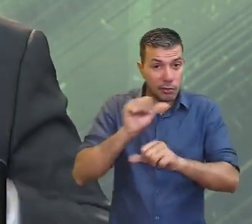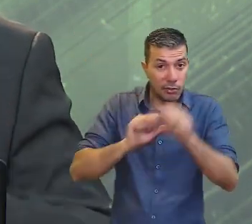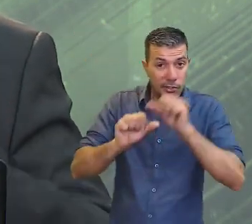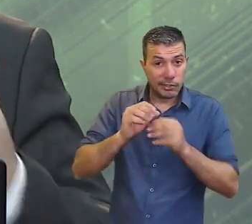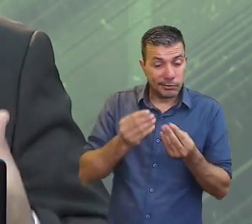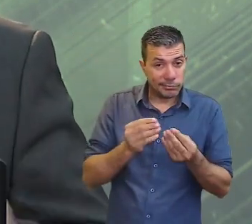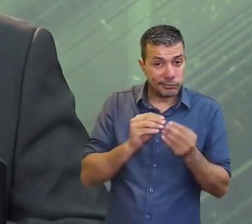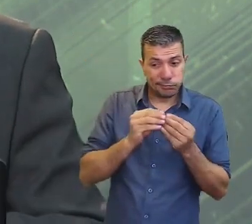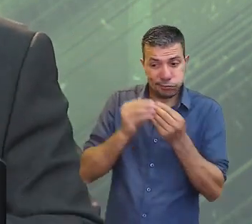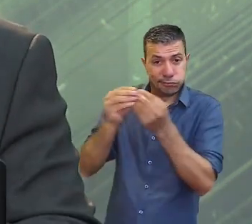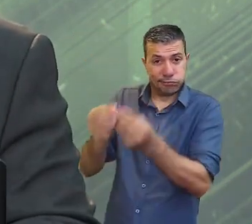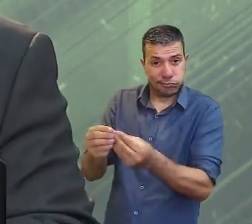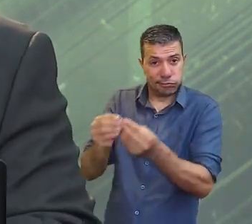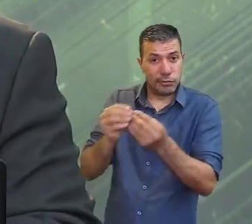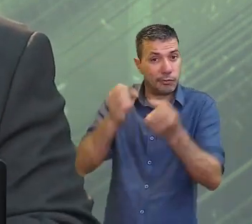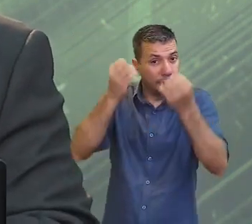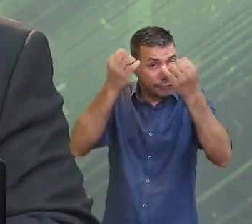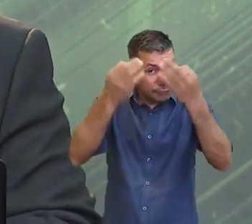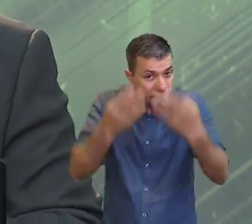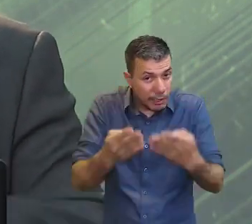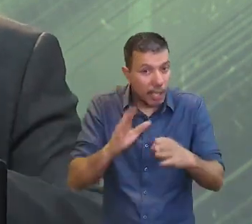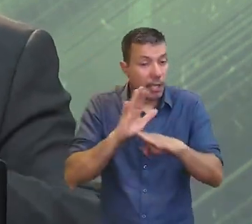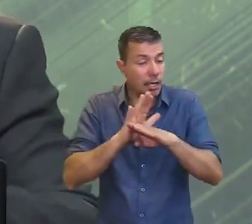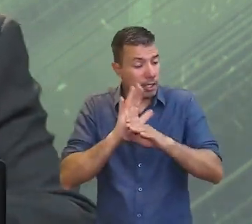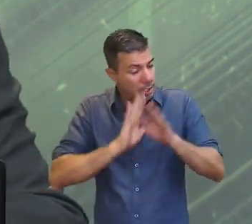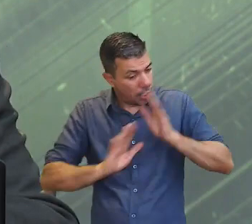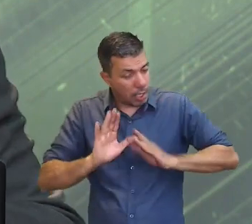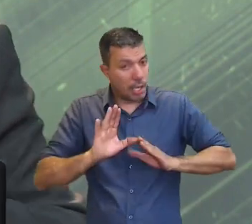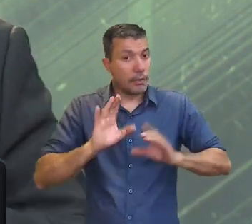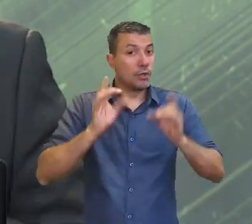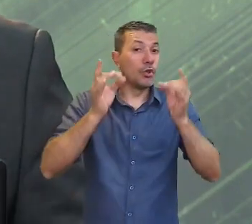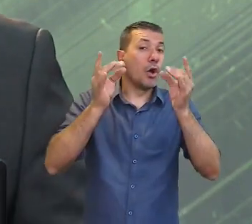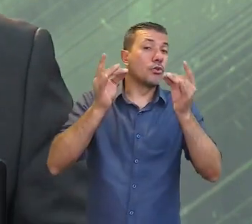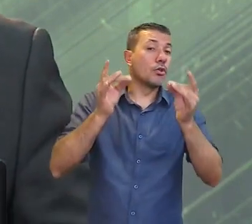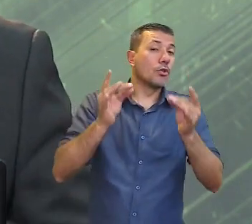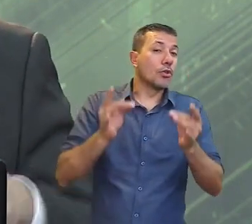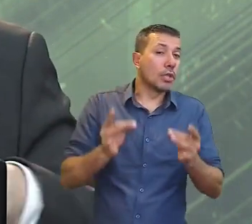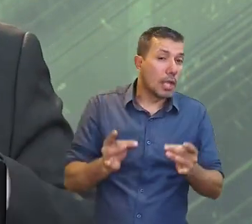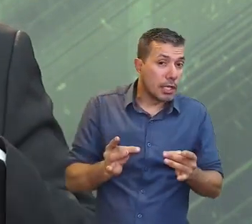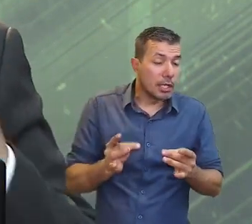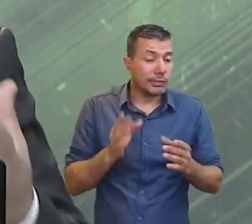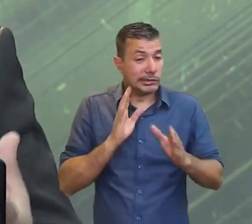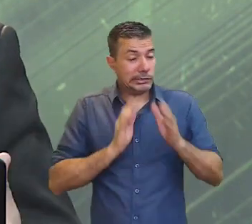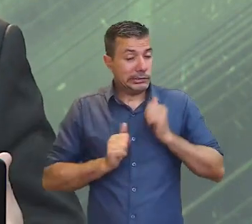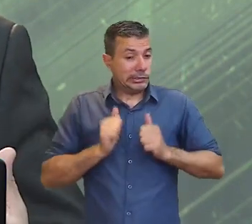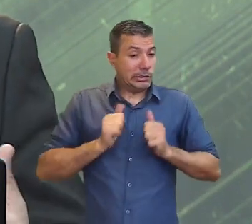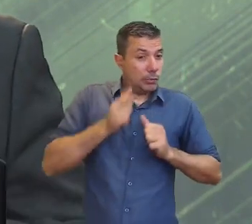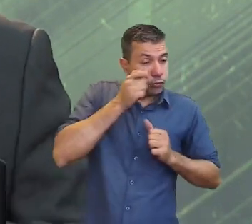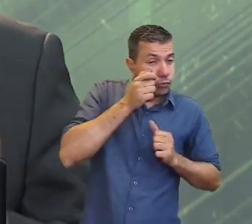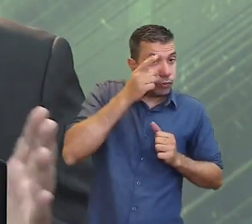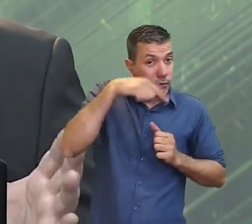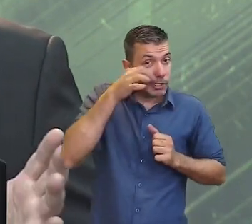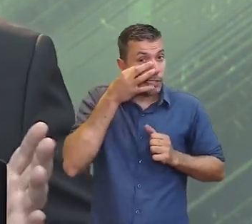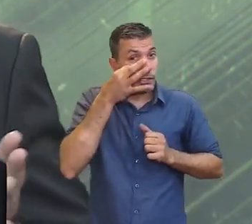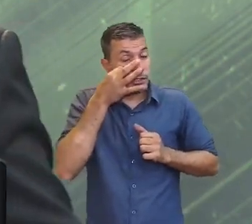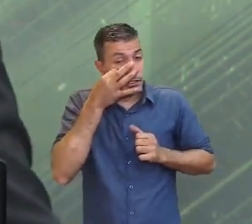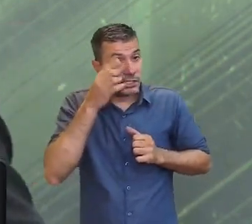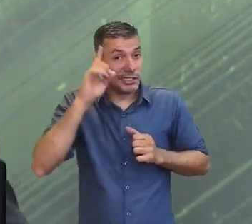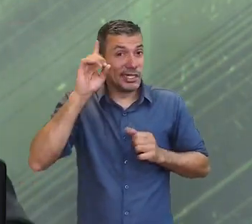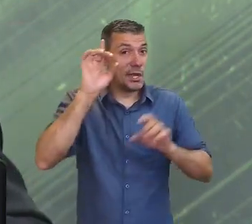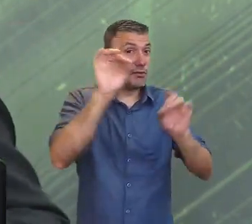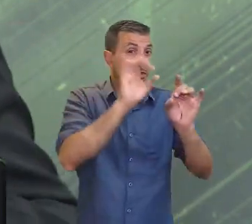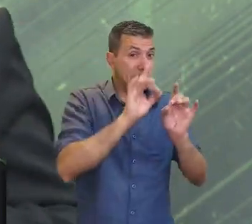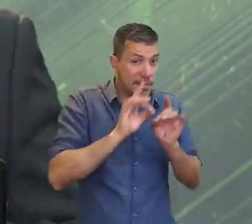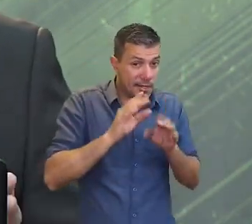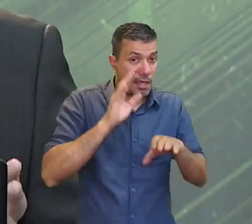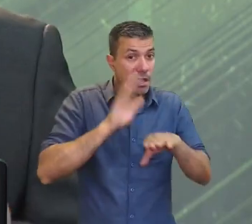e nós vamos explicar isso daqui a pouquinho. Eu só estou aguçando a sua curiosidade para que você entenda que Deus, de uma forma muito